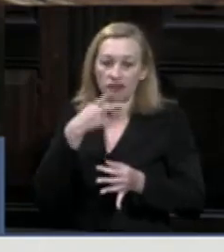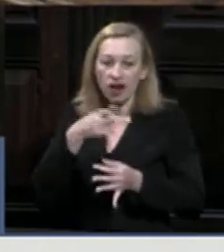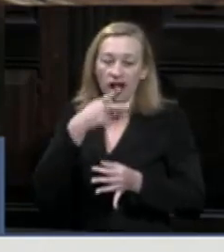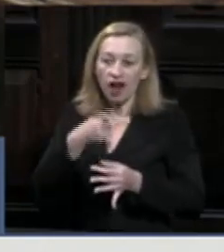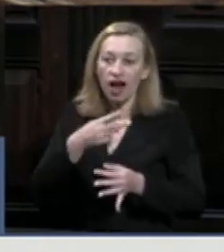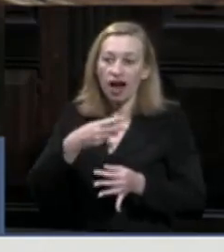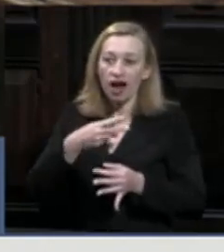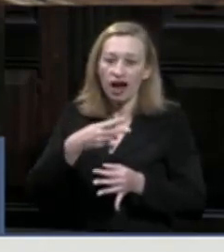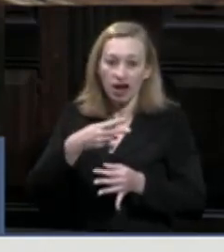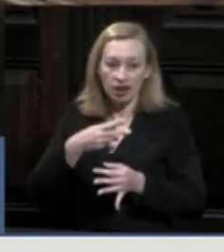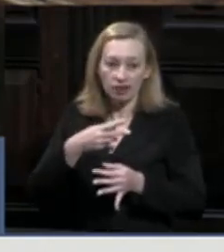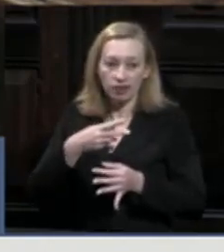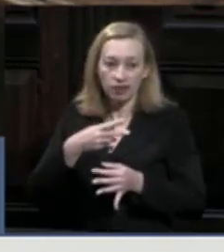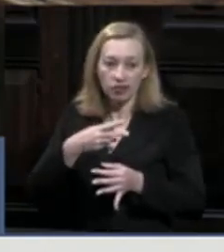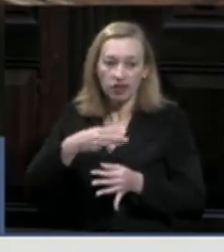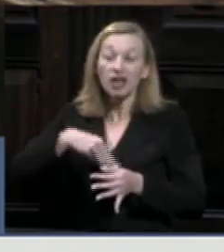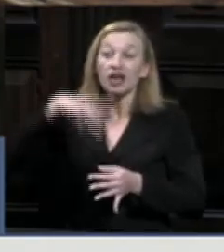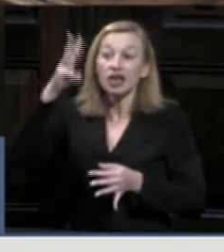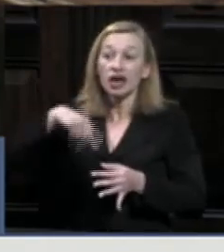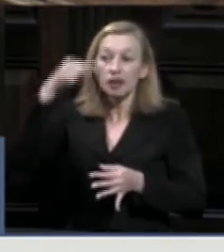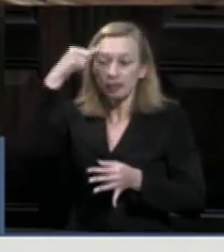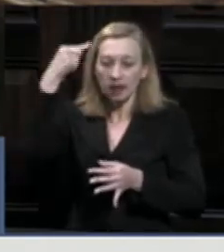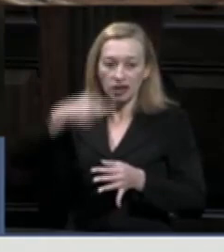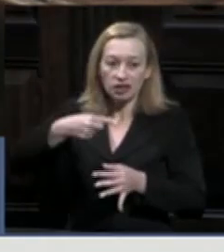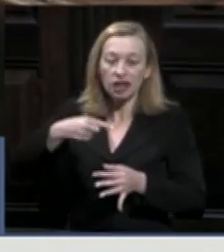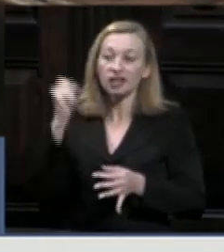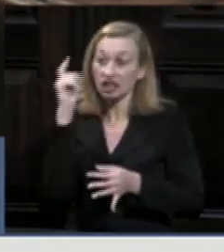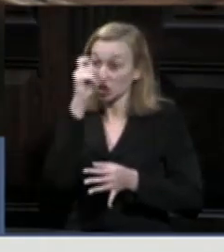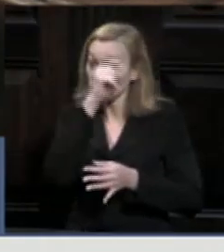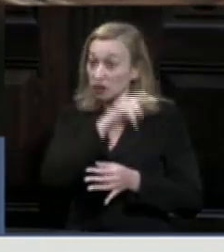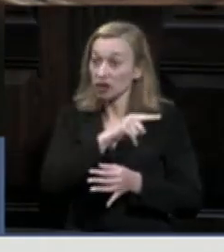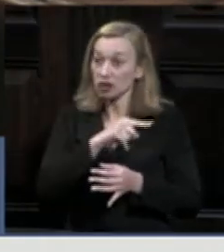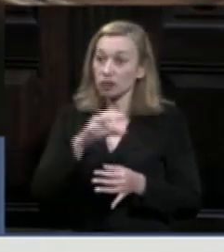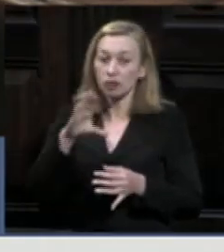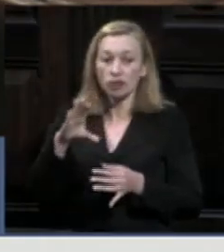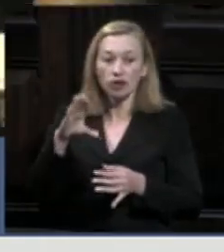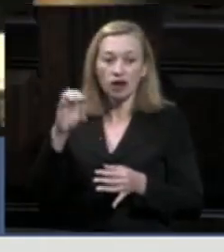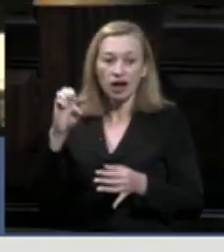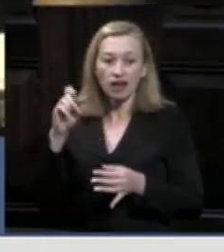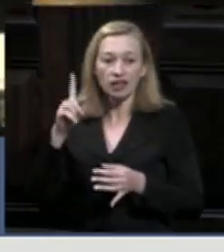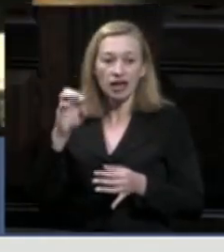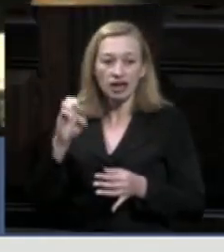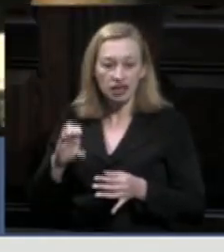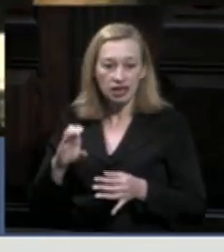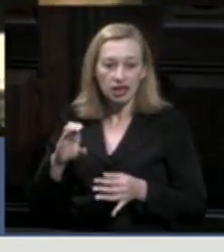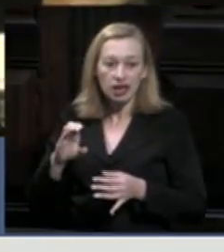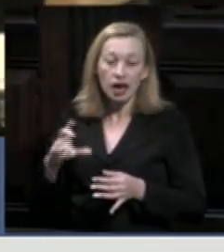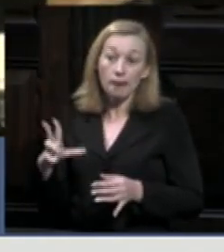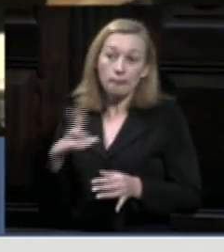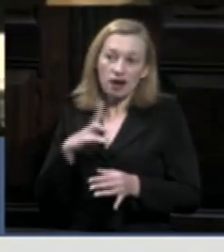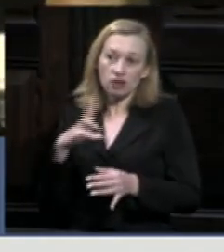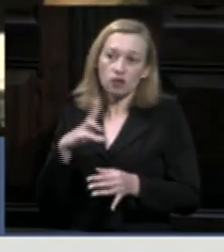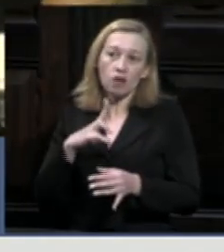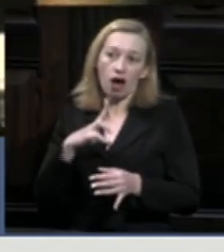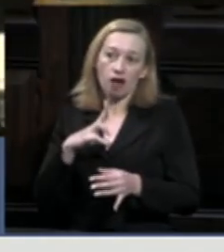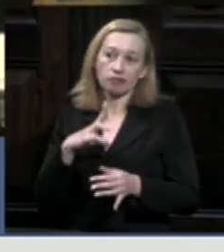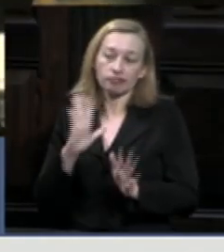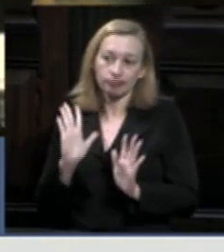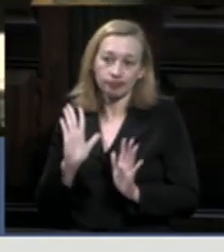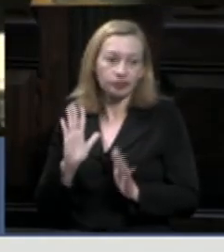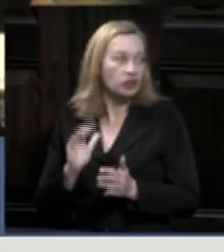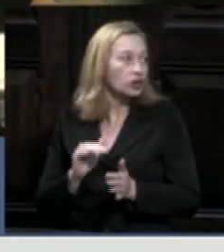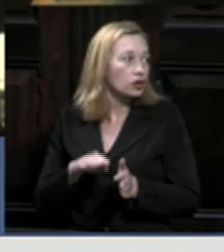cadeg é particular ea entidade particular não é nem estadual nem municipal que a questão do solo público na questão do especificamente do